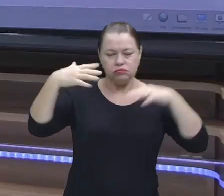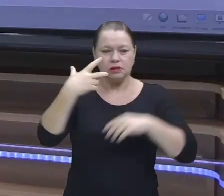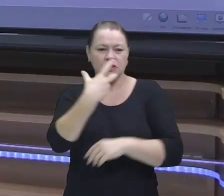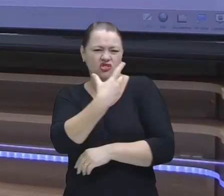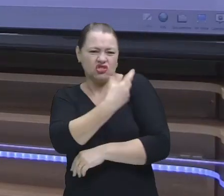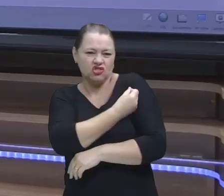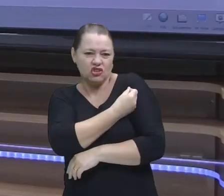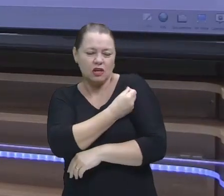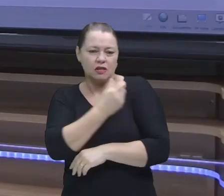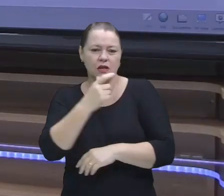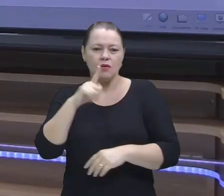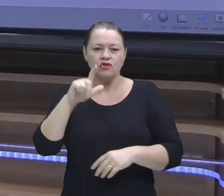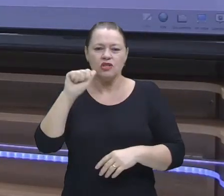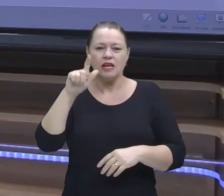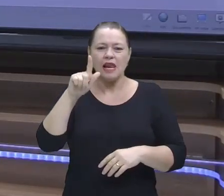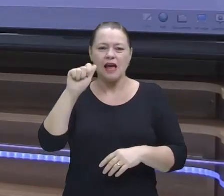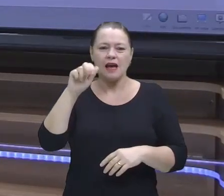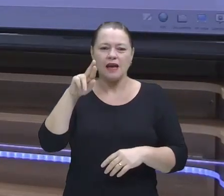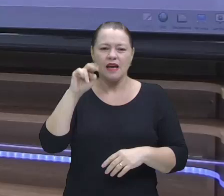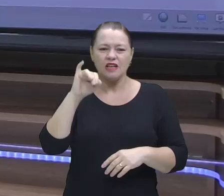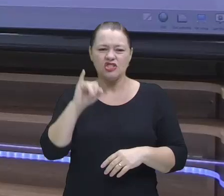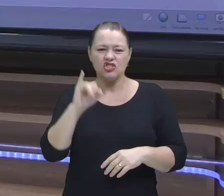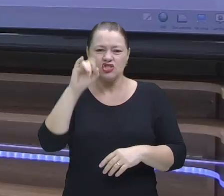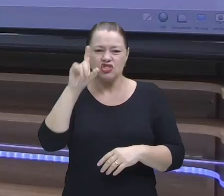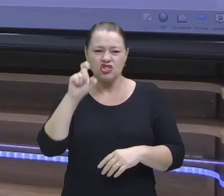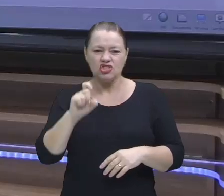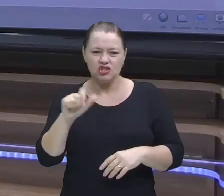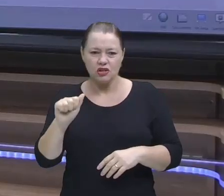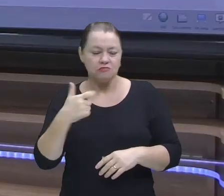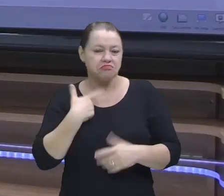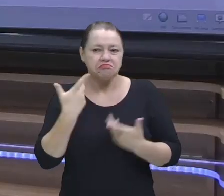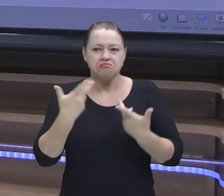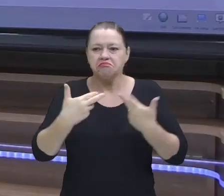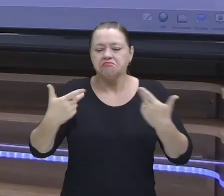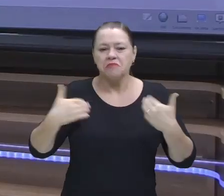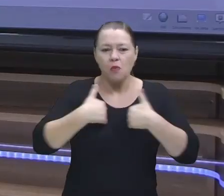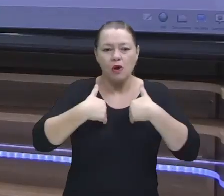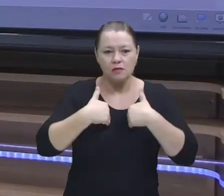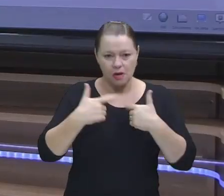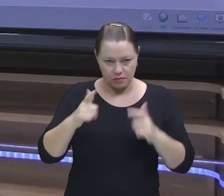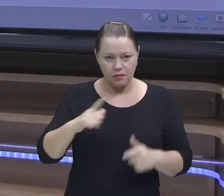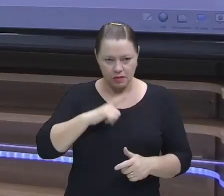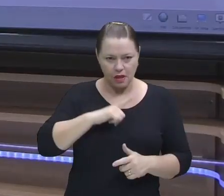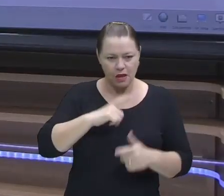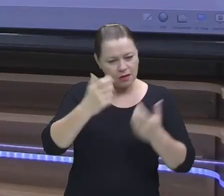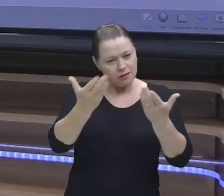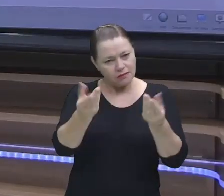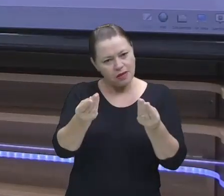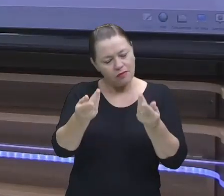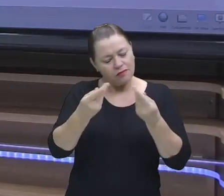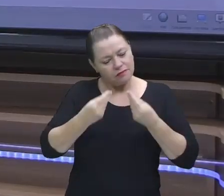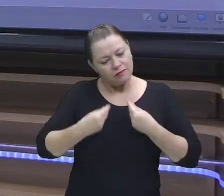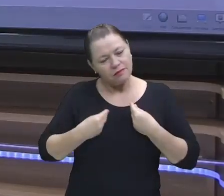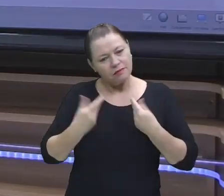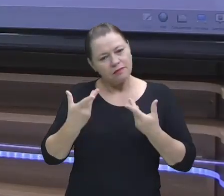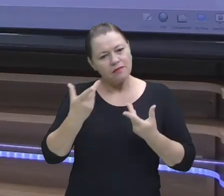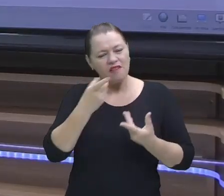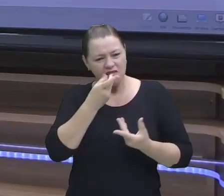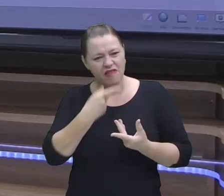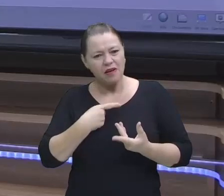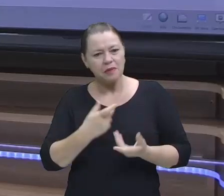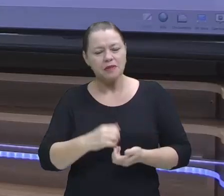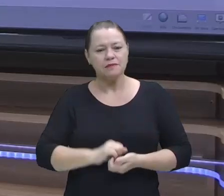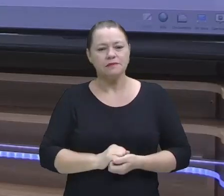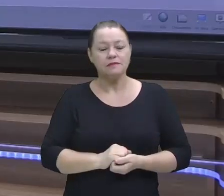de lagartixa, de algum outro animalzinho? Conta pra mim. Então agora nós vamos brincar